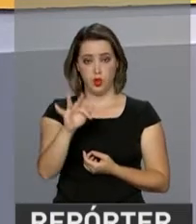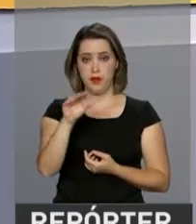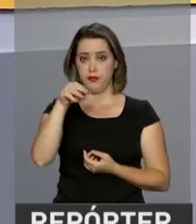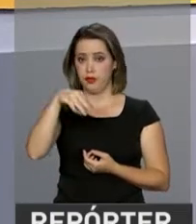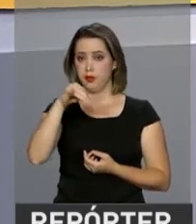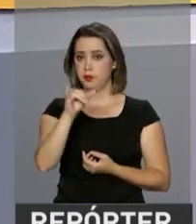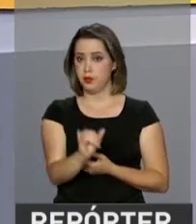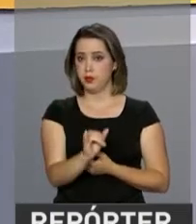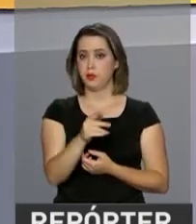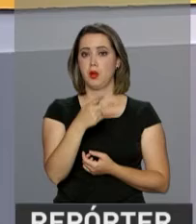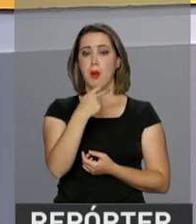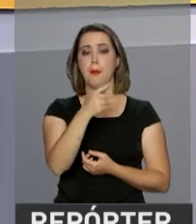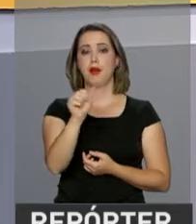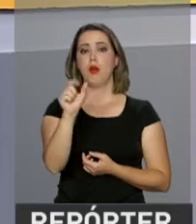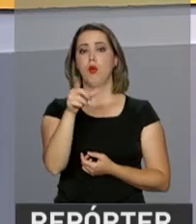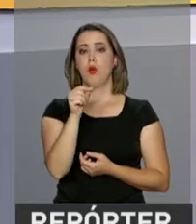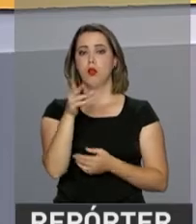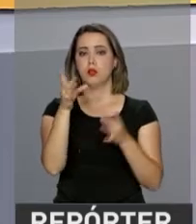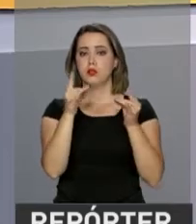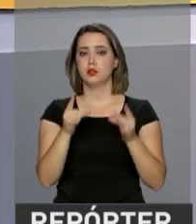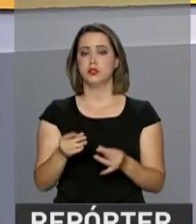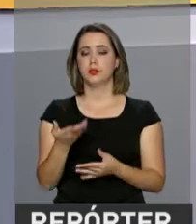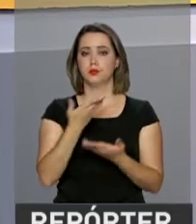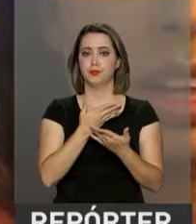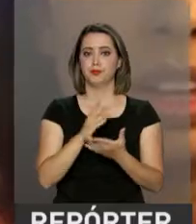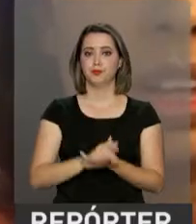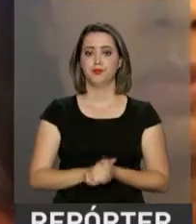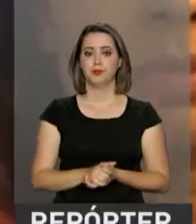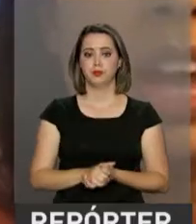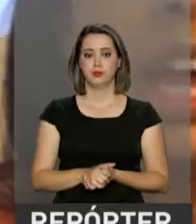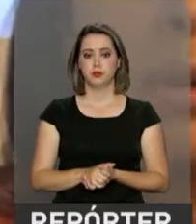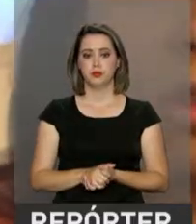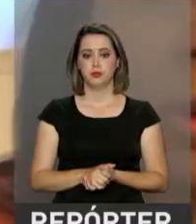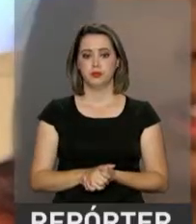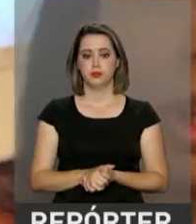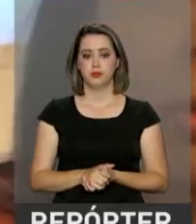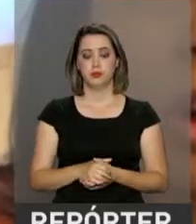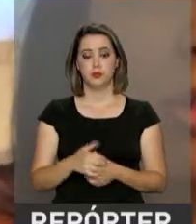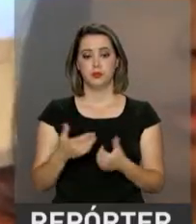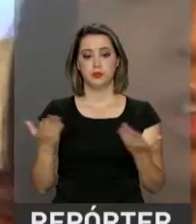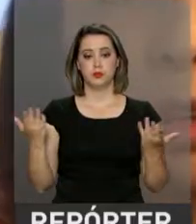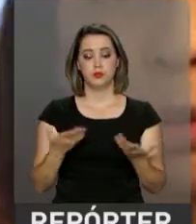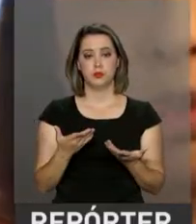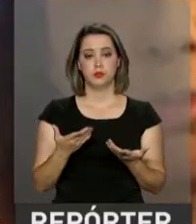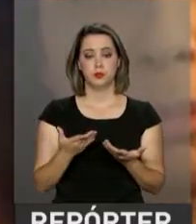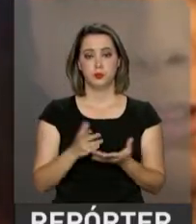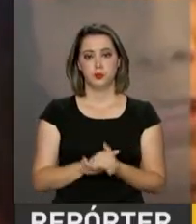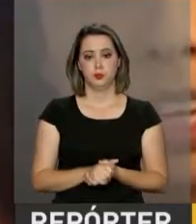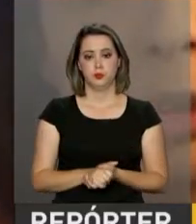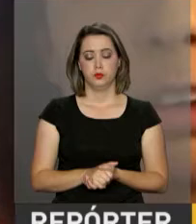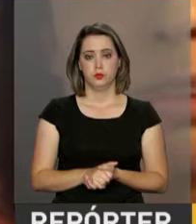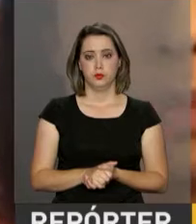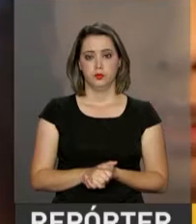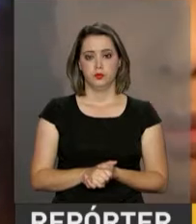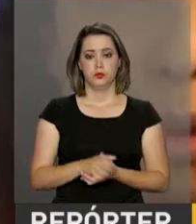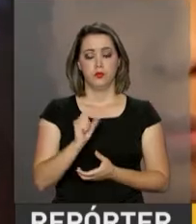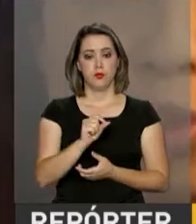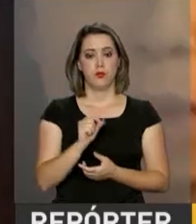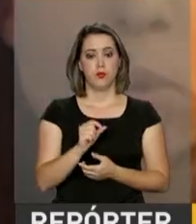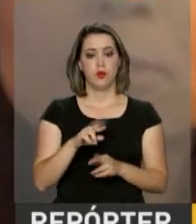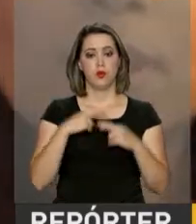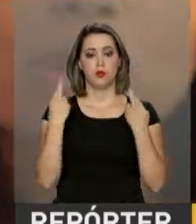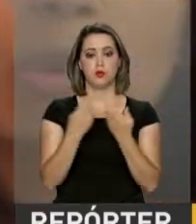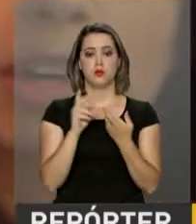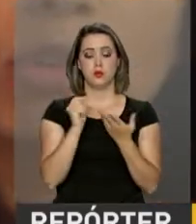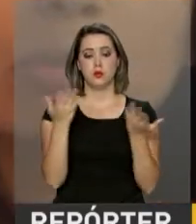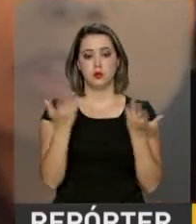Internacional. Paola de Orte tem as informações. Eu estou aqui em Washington nas reuniões de primavera do FMI, do Banco